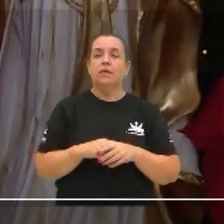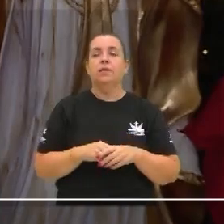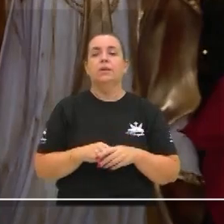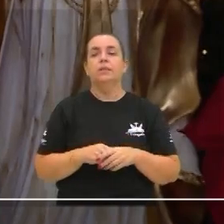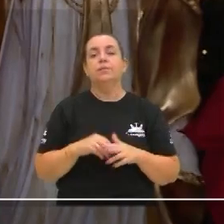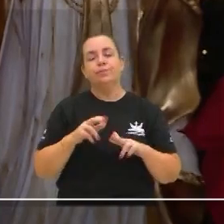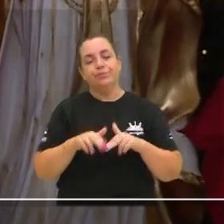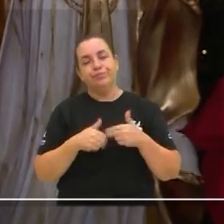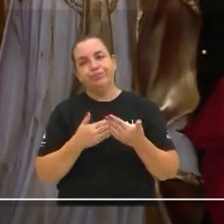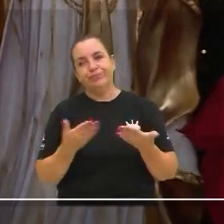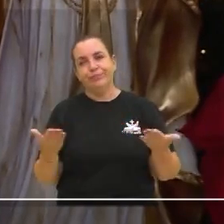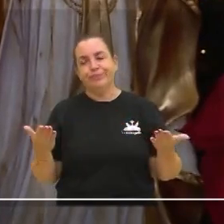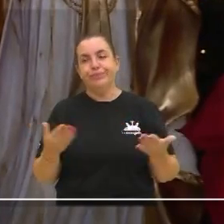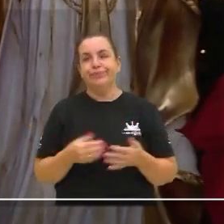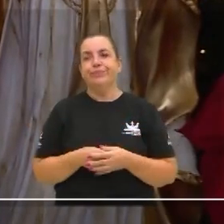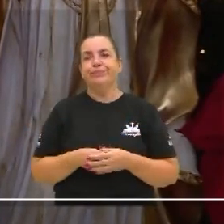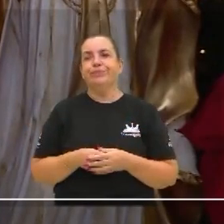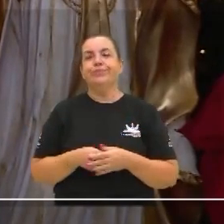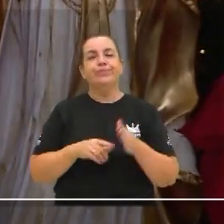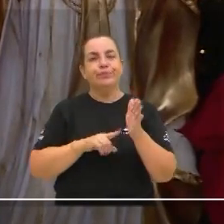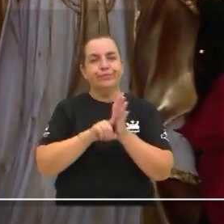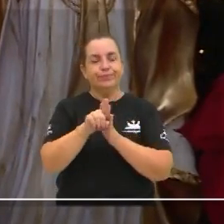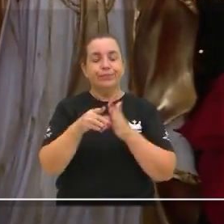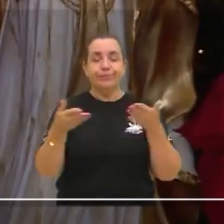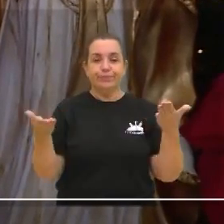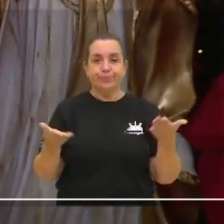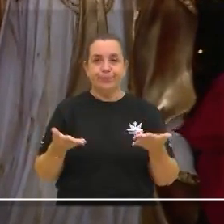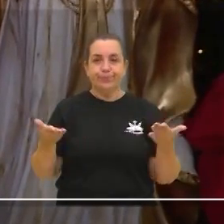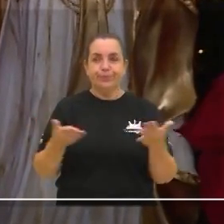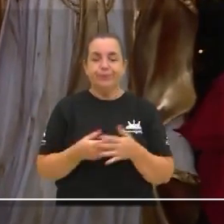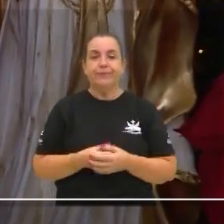Por isso, eu te pergunto hoje: